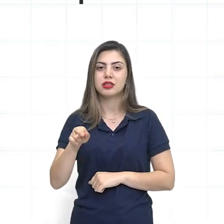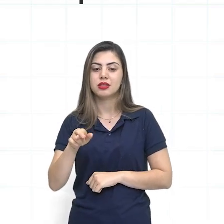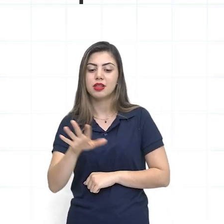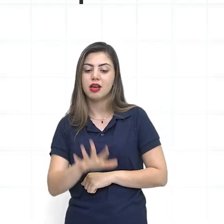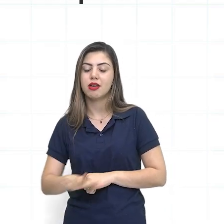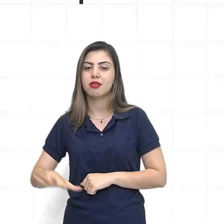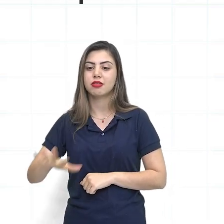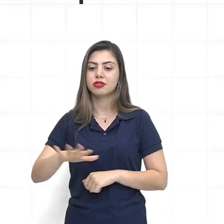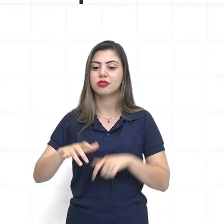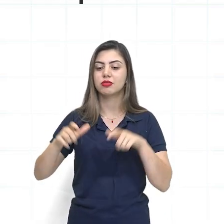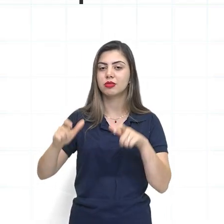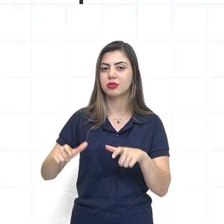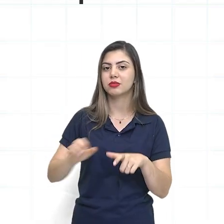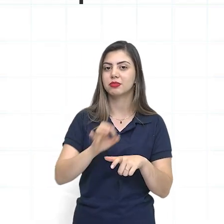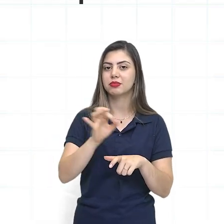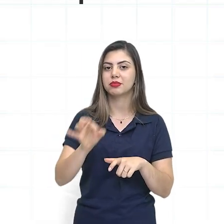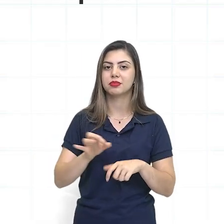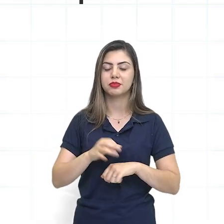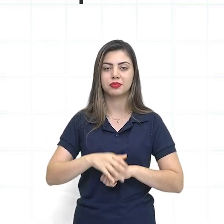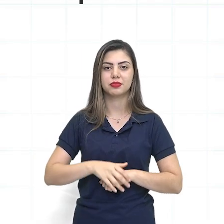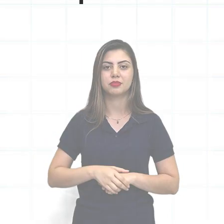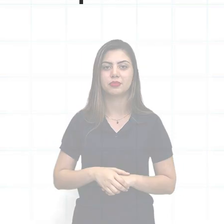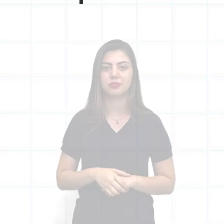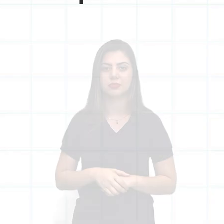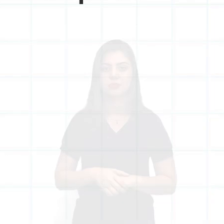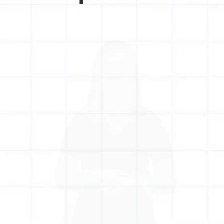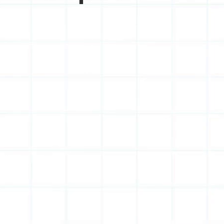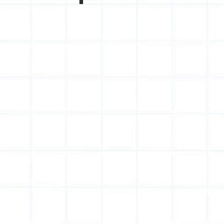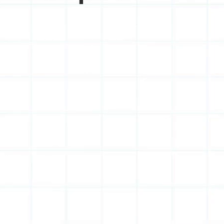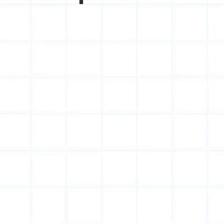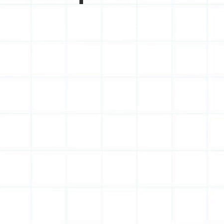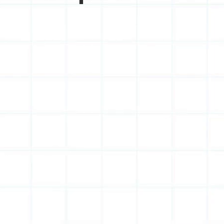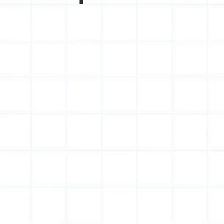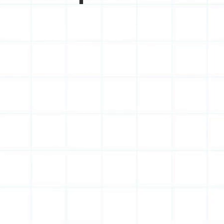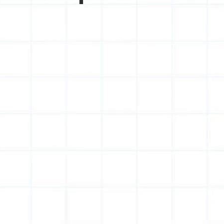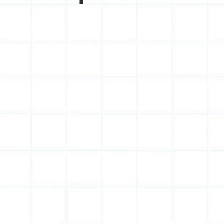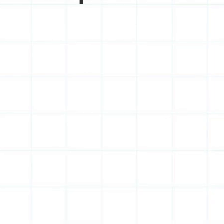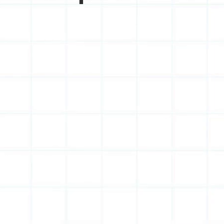criadas em uma determinada região. E aí ela